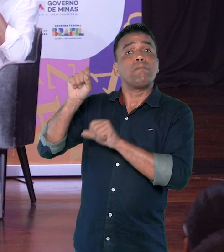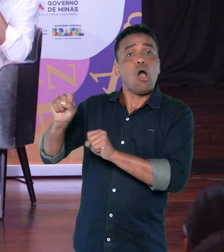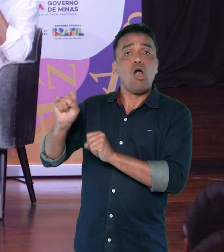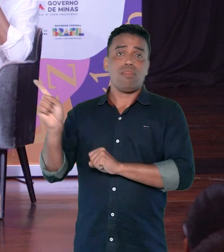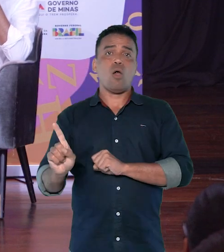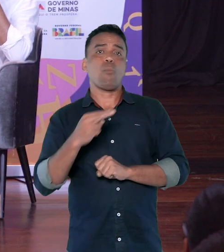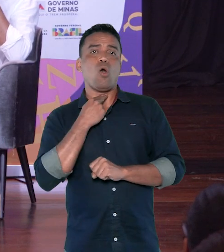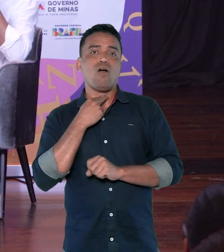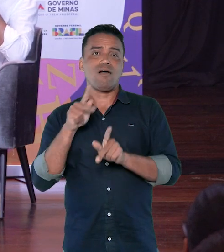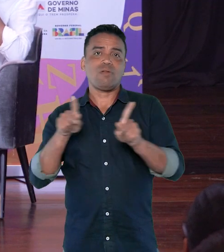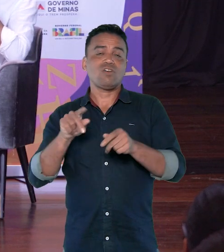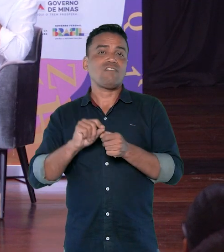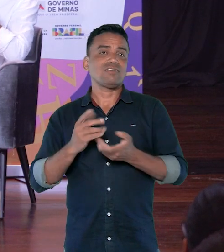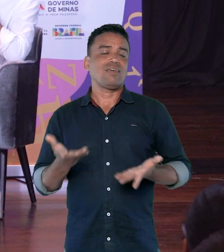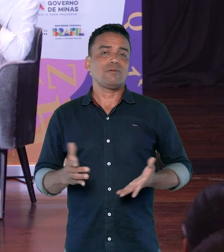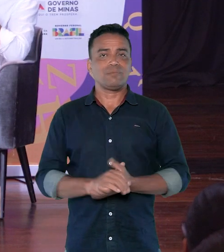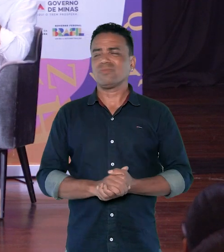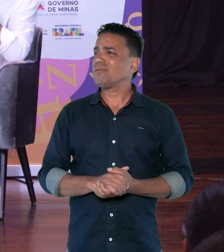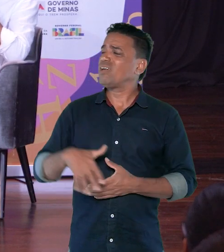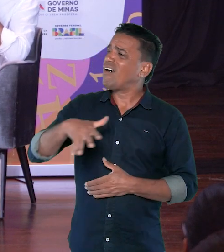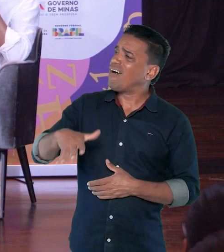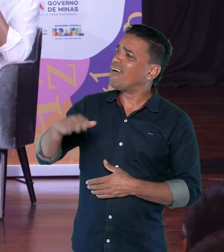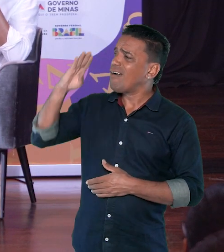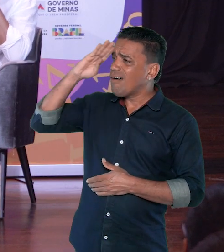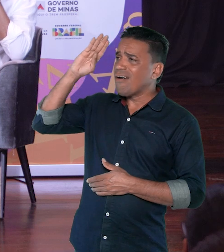fazer, né? Por que o ambiente acadêmico?